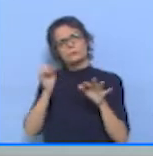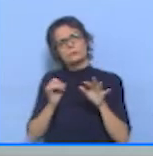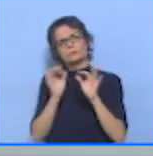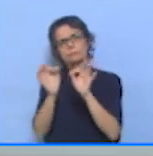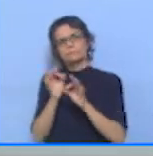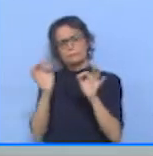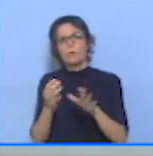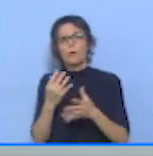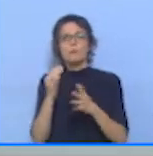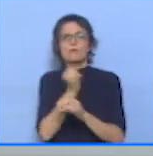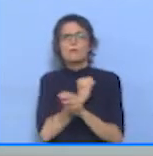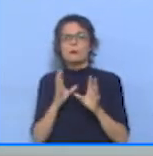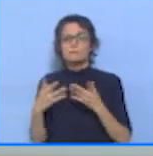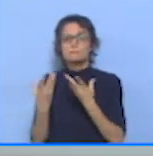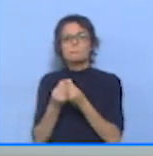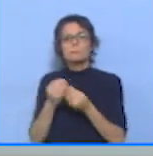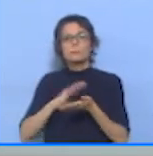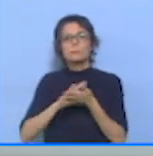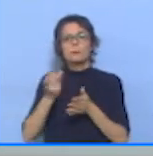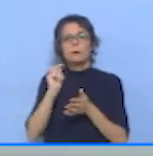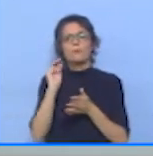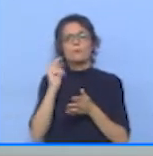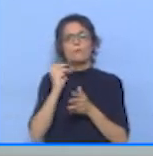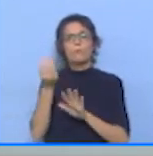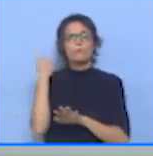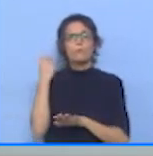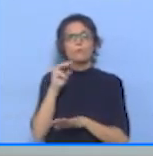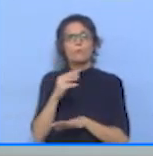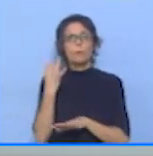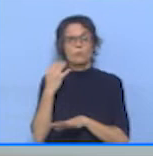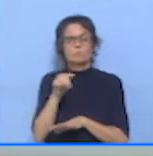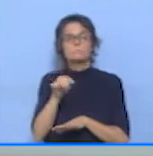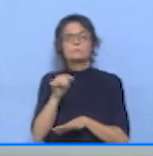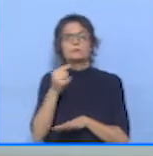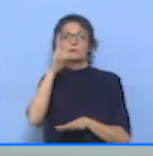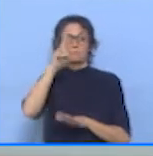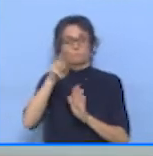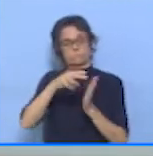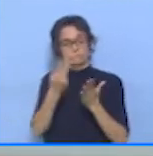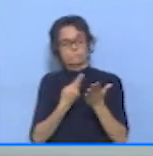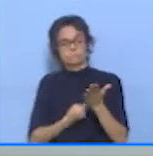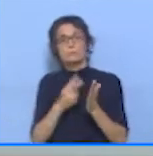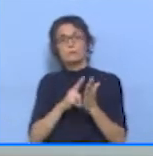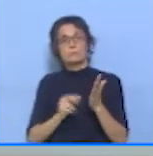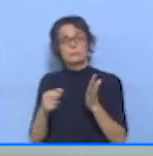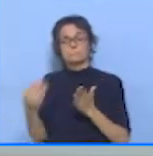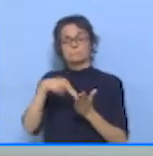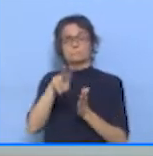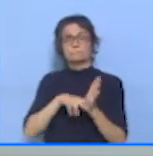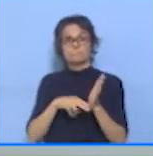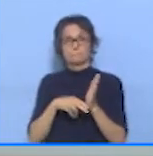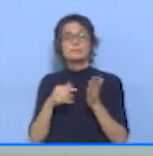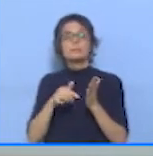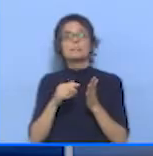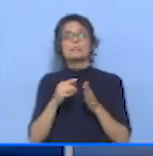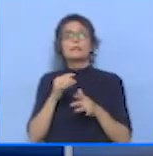há 4 anos. As transformações geradas por esse texto vão agora merecer a análise dos convidados do programa Eclésia: Rita Veiga, da